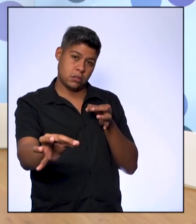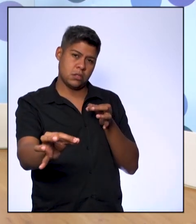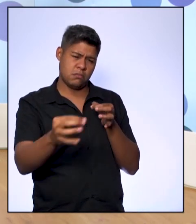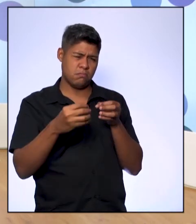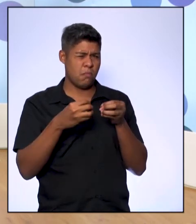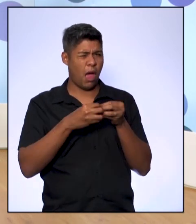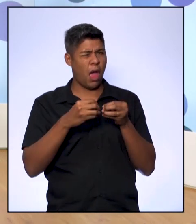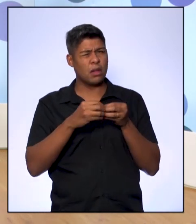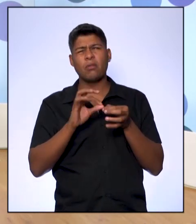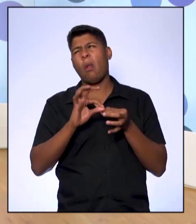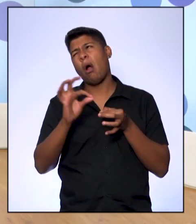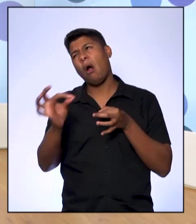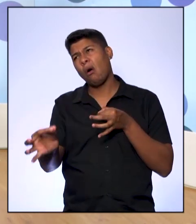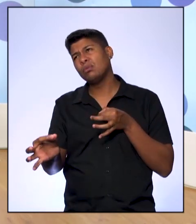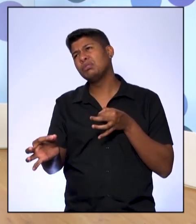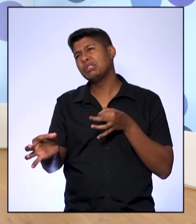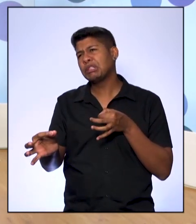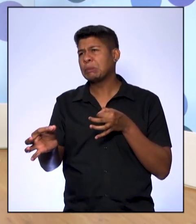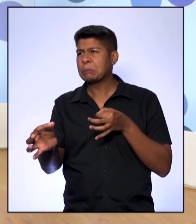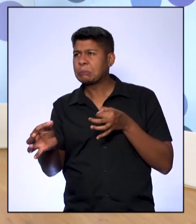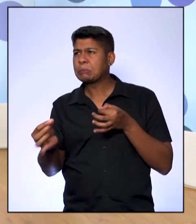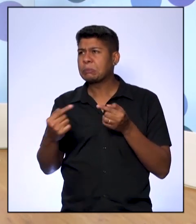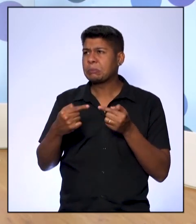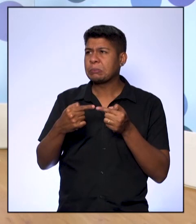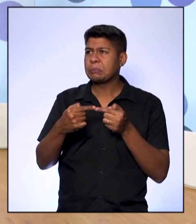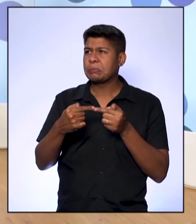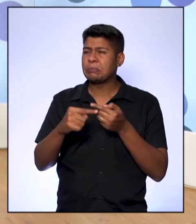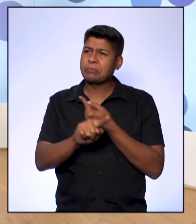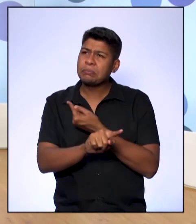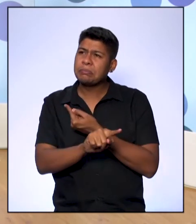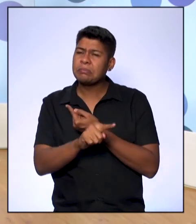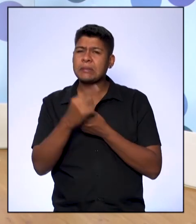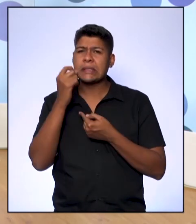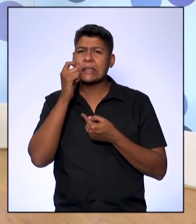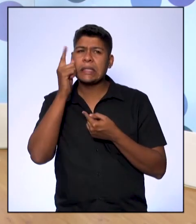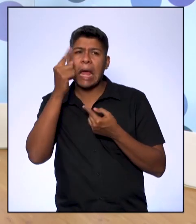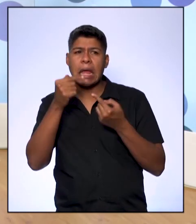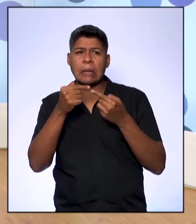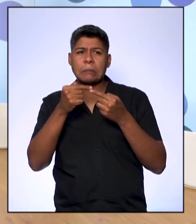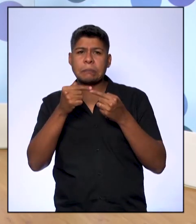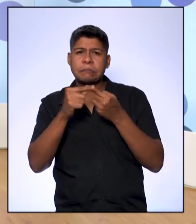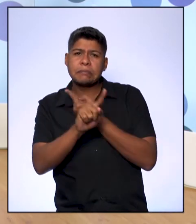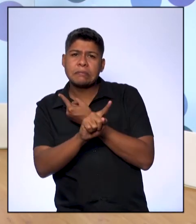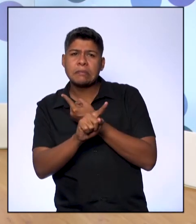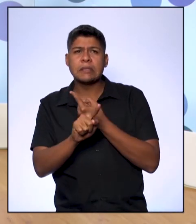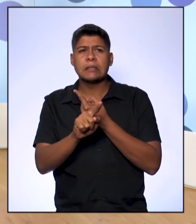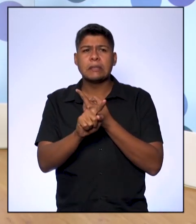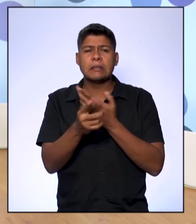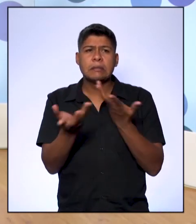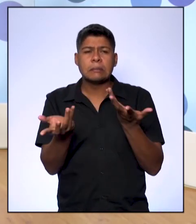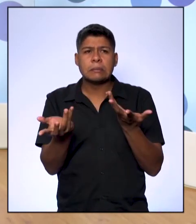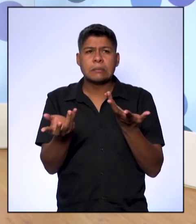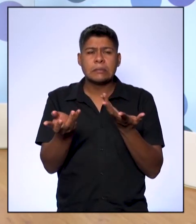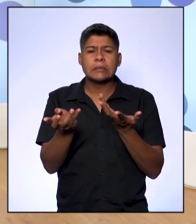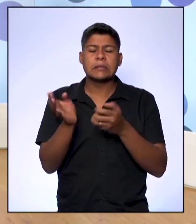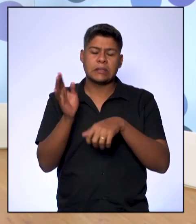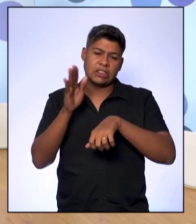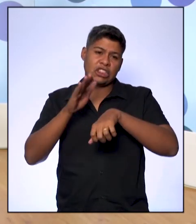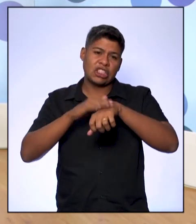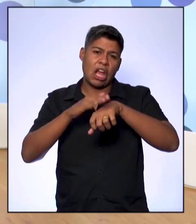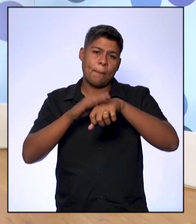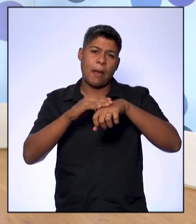perto e longe são contrárias sim são ideias opostas são ideias opostas então aqui nós temos uma